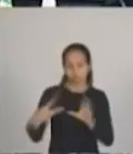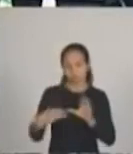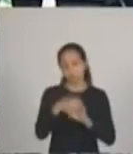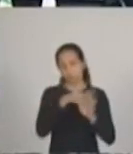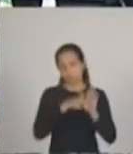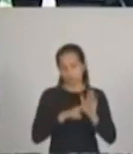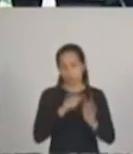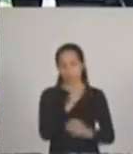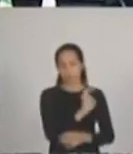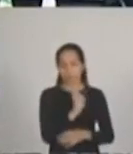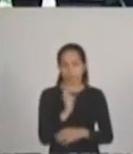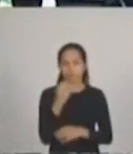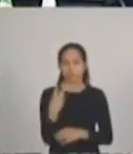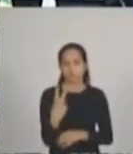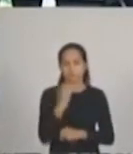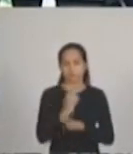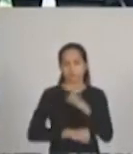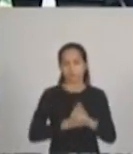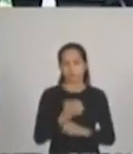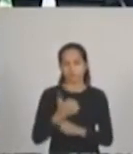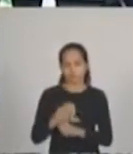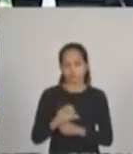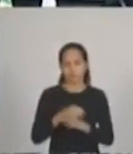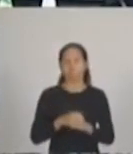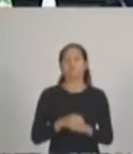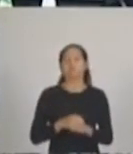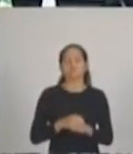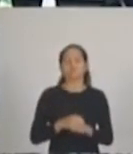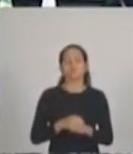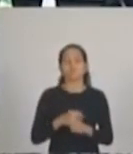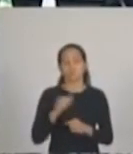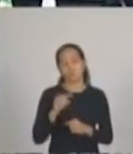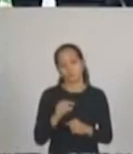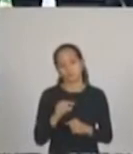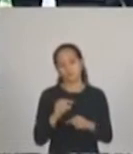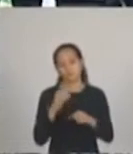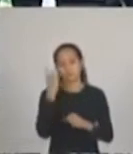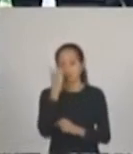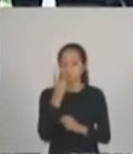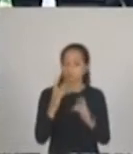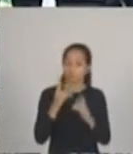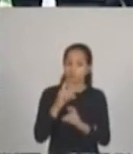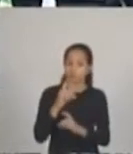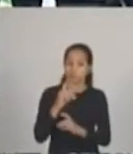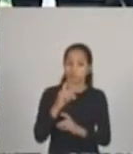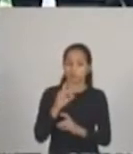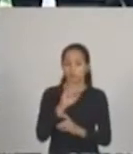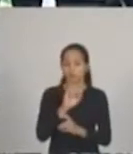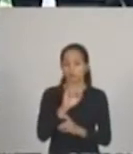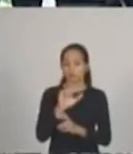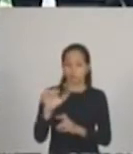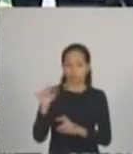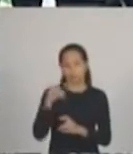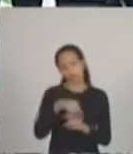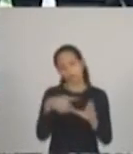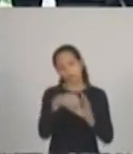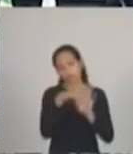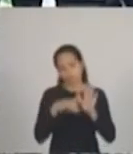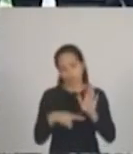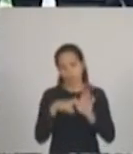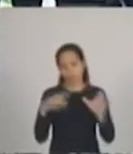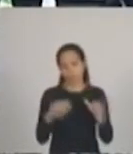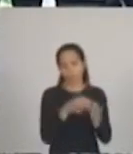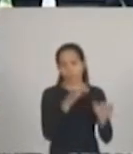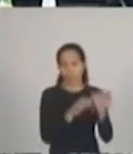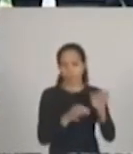de lei 552-2019. Projeto de lei 203-2021 da deputada Raquel Lessa. Após cumprimento do artigo 120 do Regimento Interno, as Comissões de